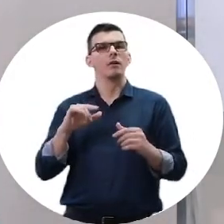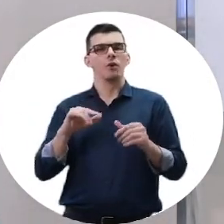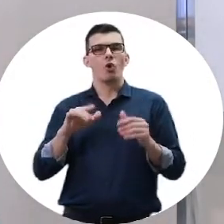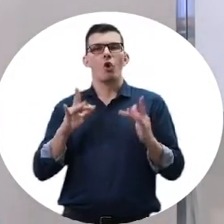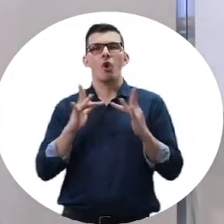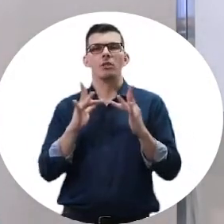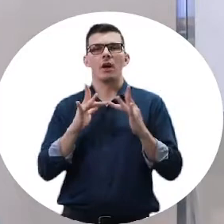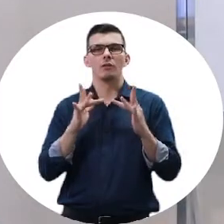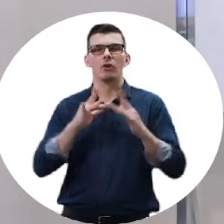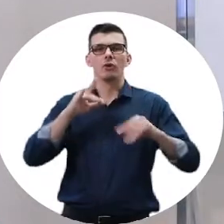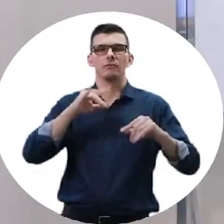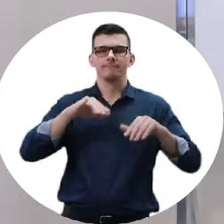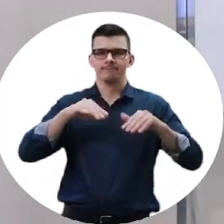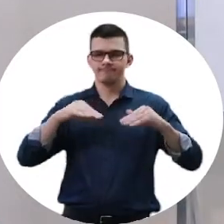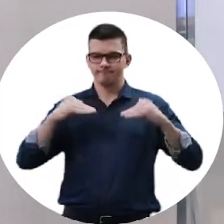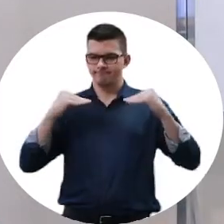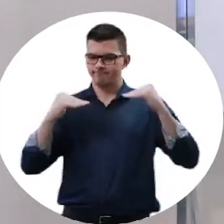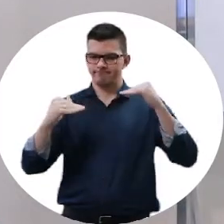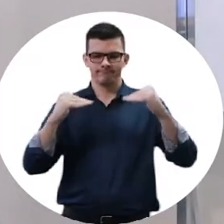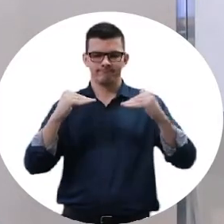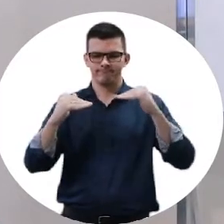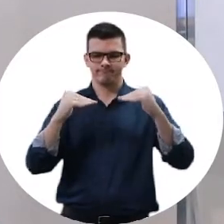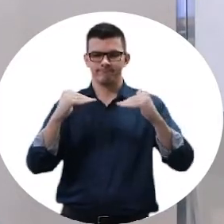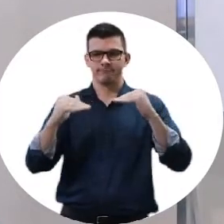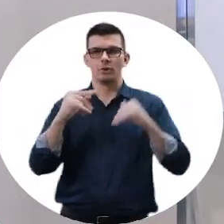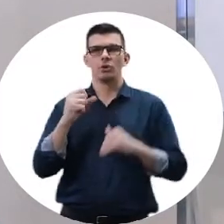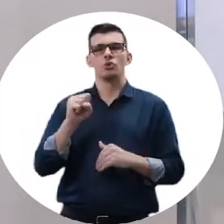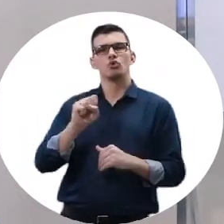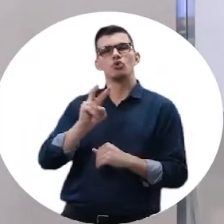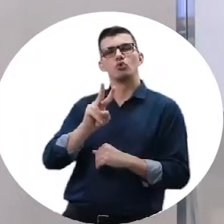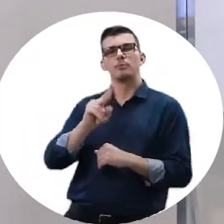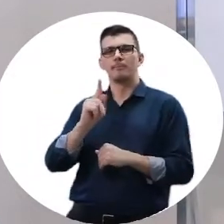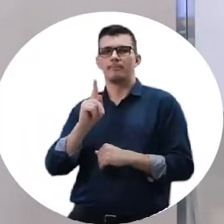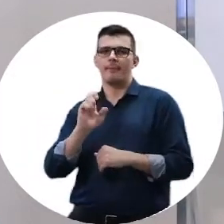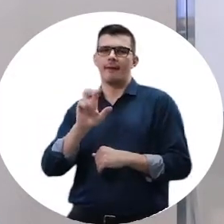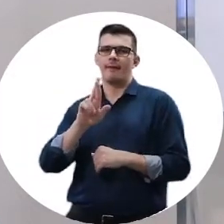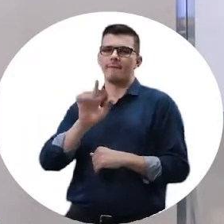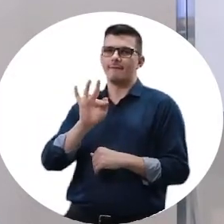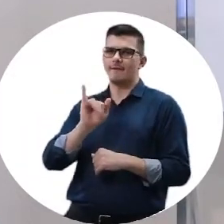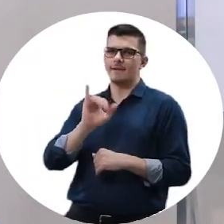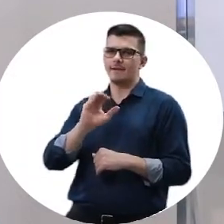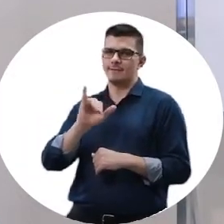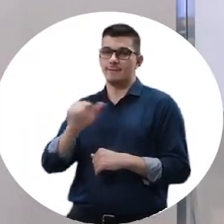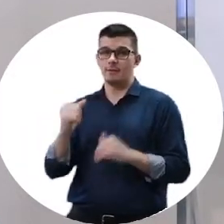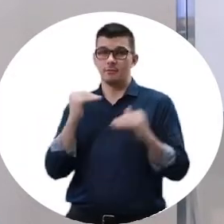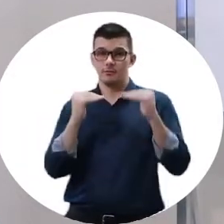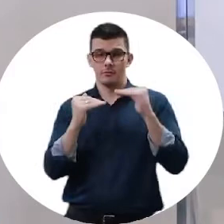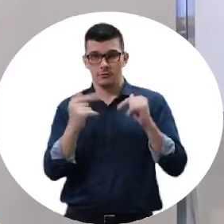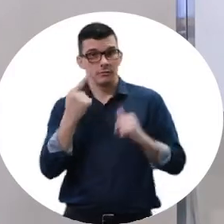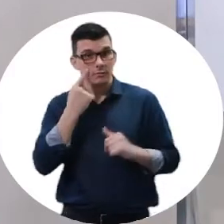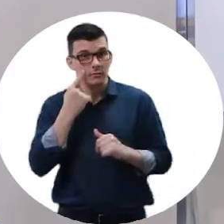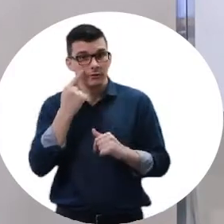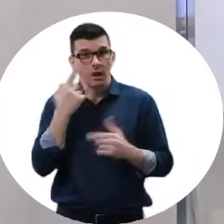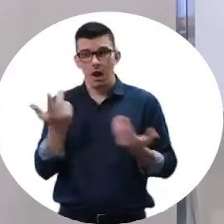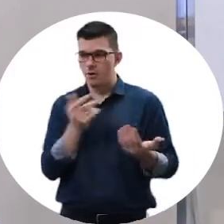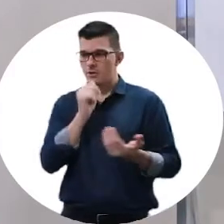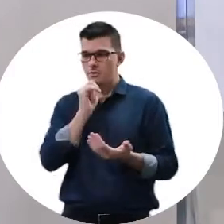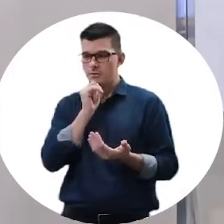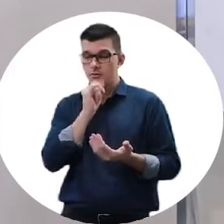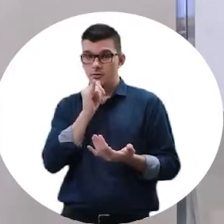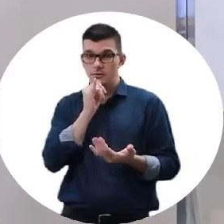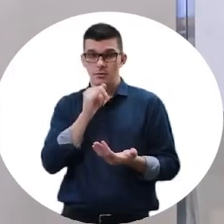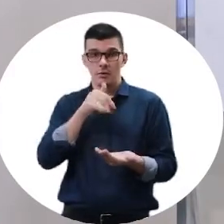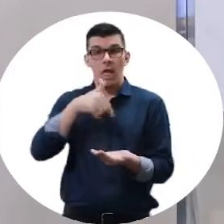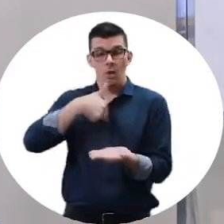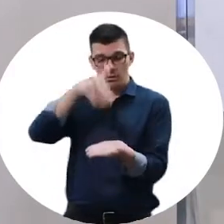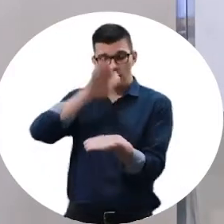no contato entre superfície. Diferente da força peso, é uma força de contato. Precisa ter contato. Por exemplo, nesse momento eu